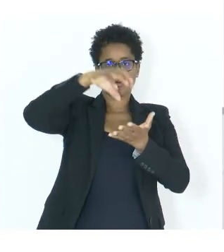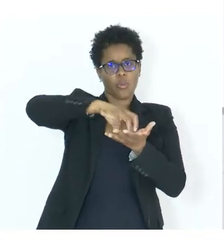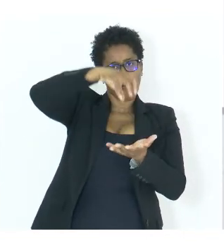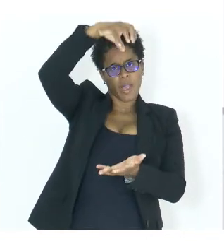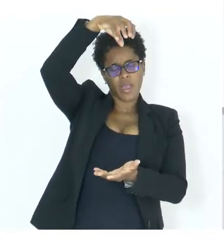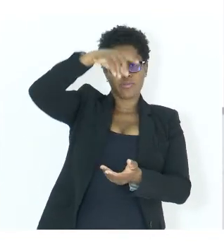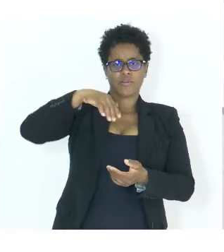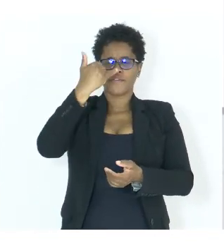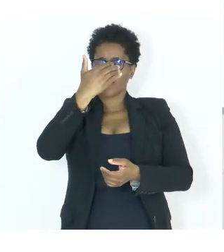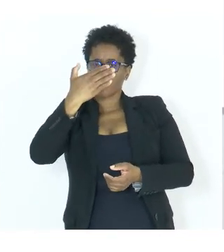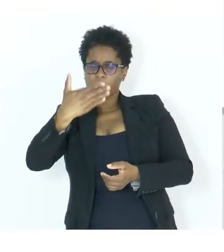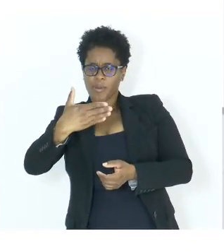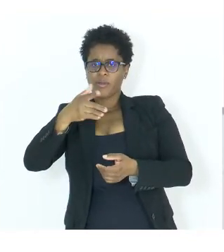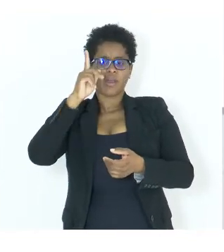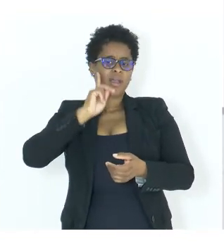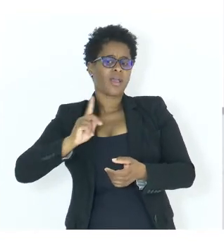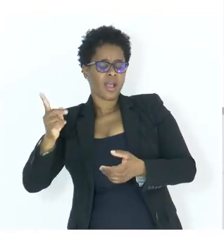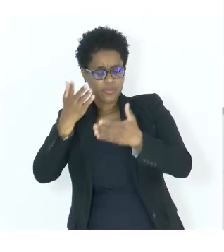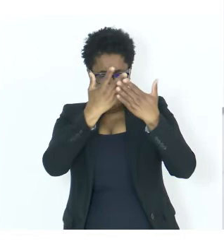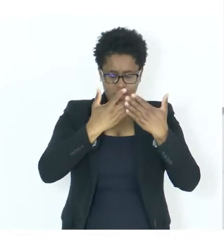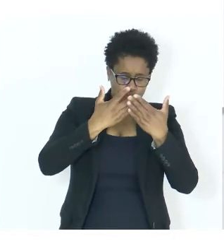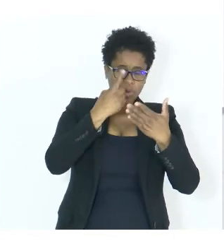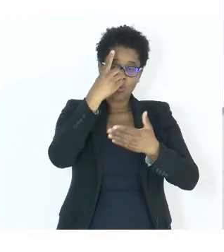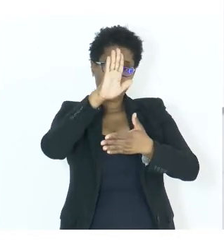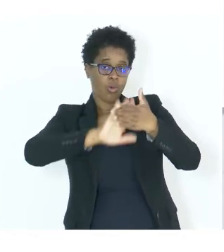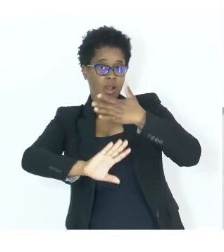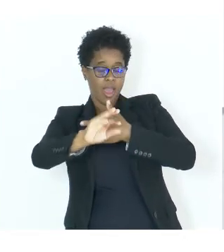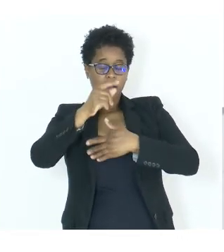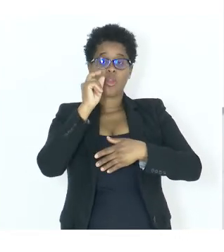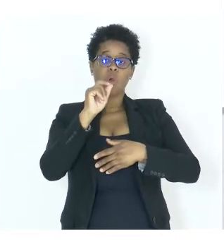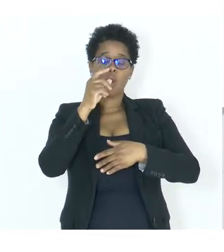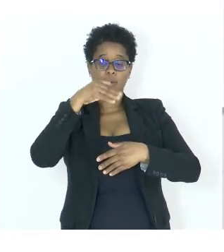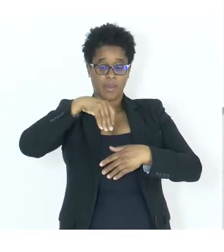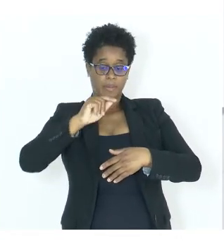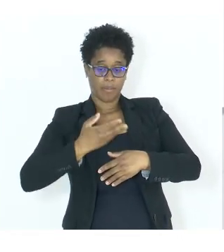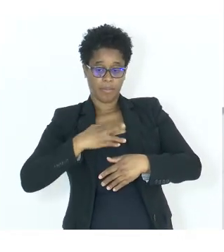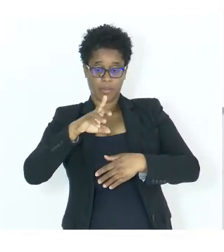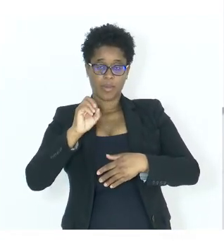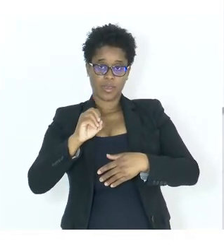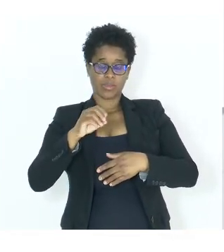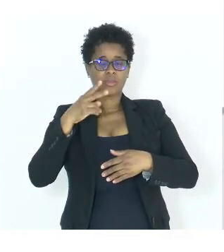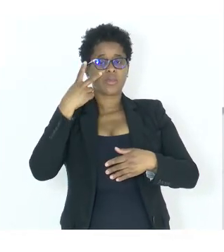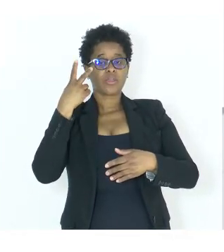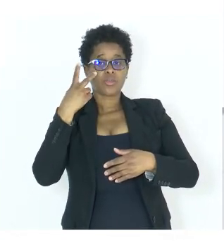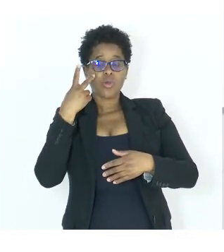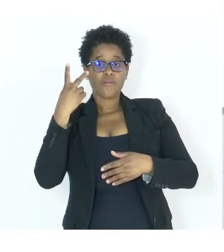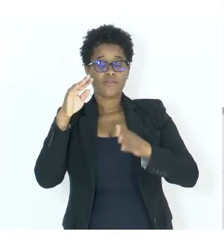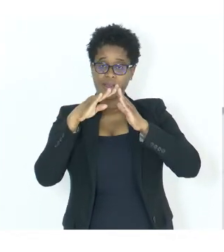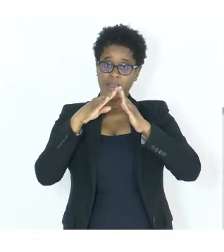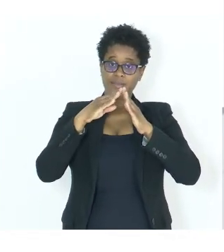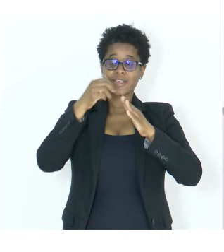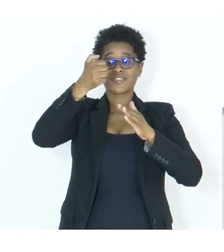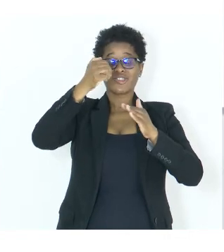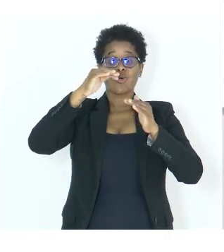prédio. Ela foi estudar com um colega Pedro que mora 5 andares